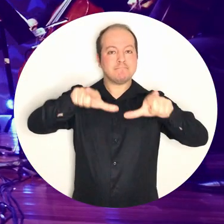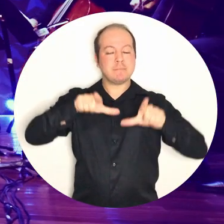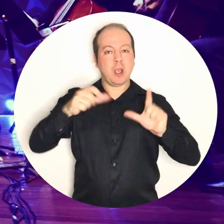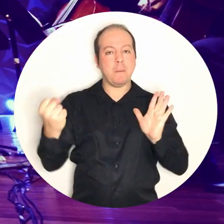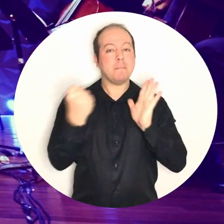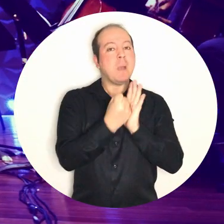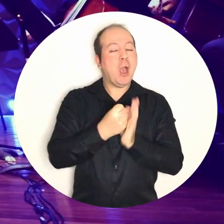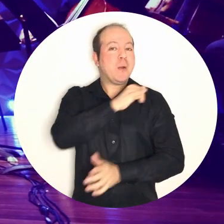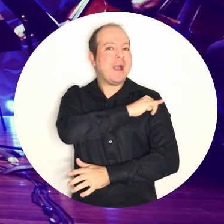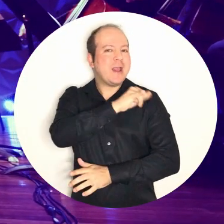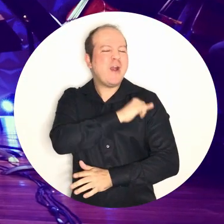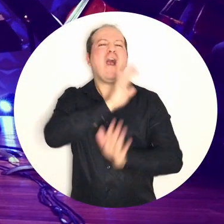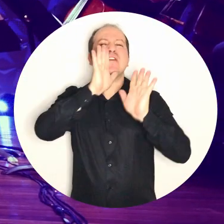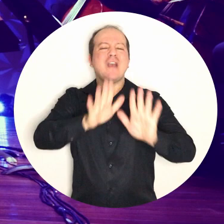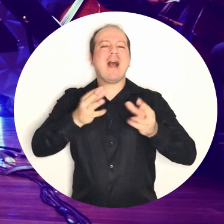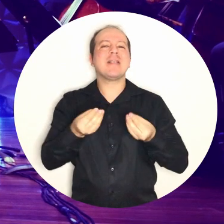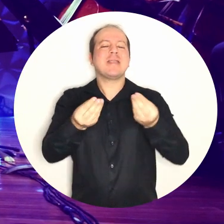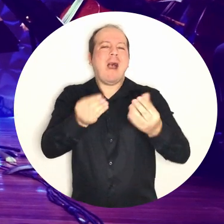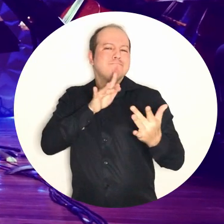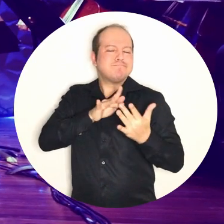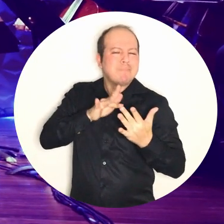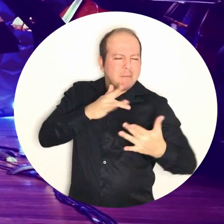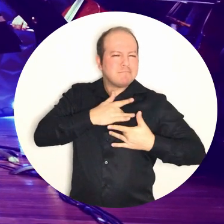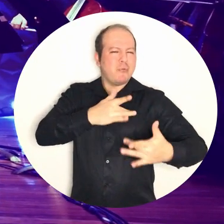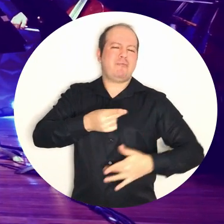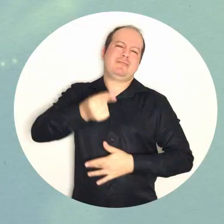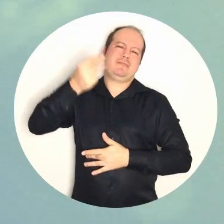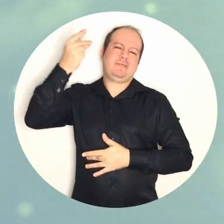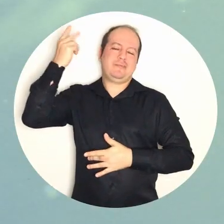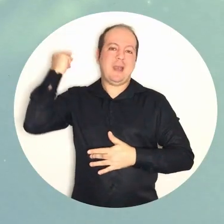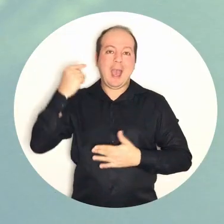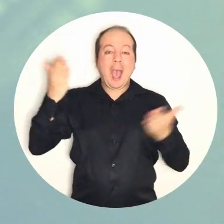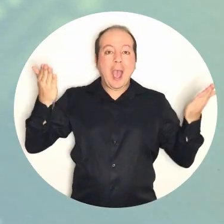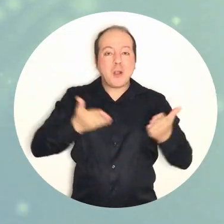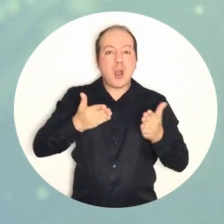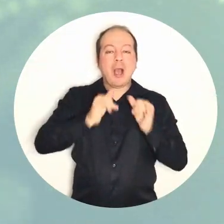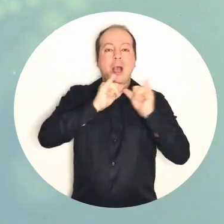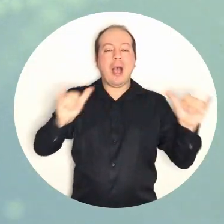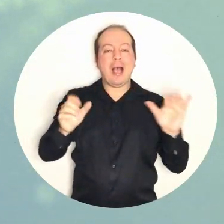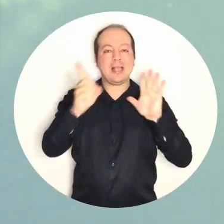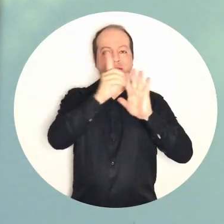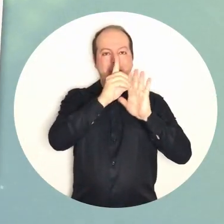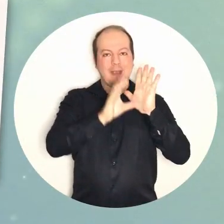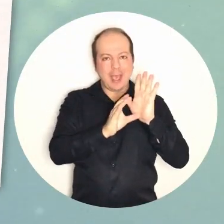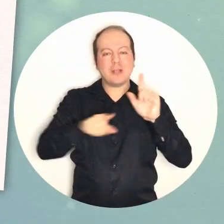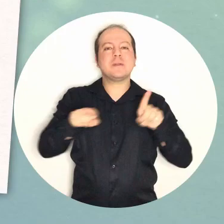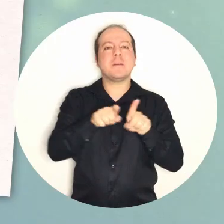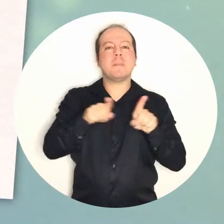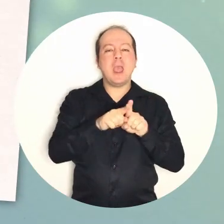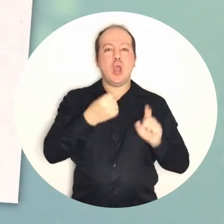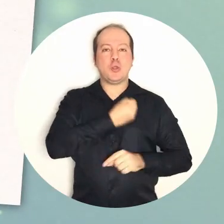registro que o carioca já tinha dado pelo afeto há muito tempo. A partir do Decreto Municipal número